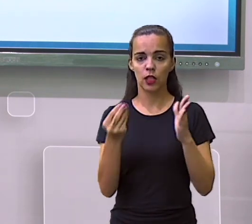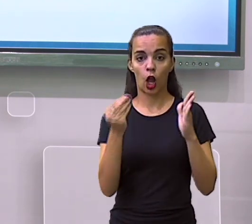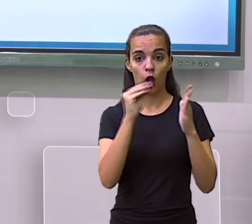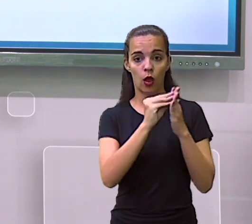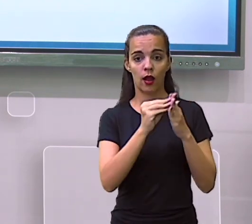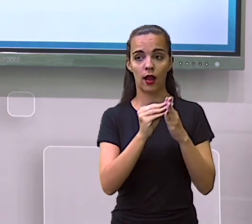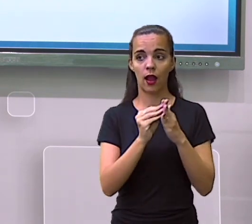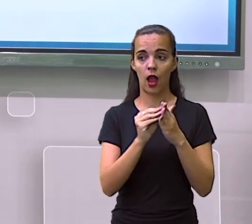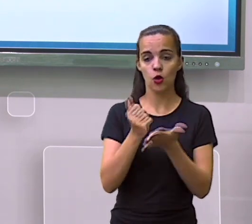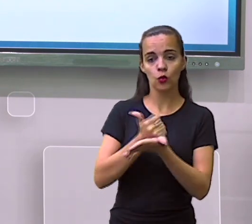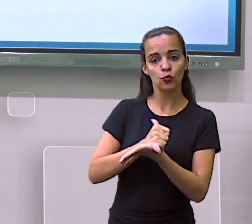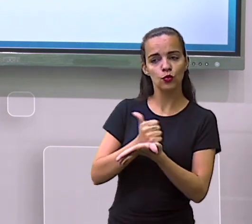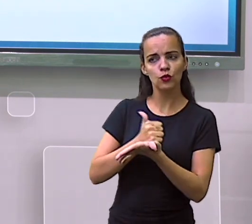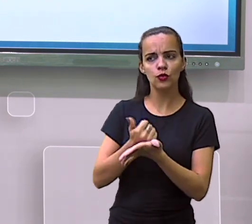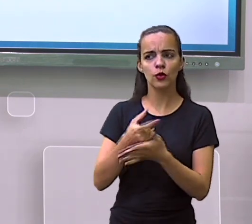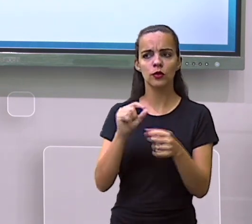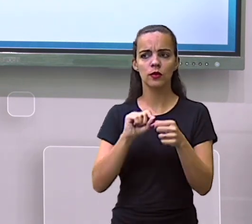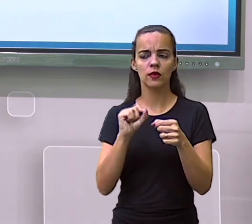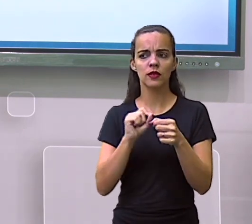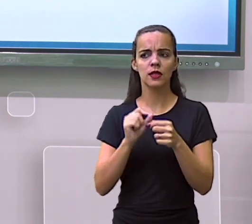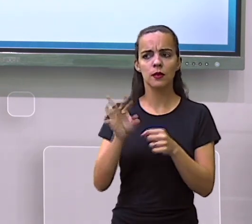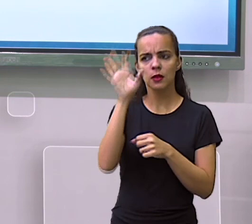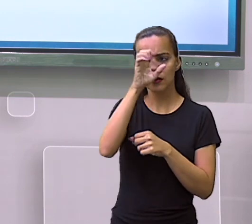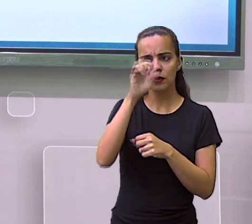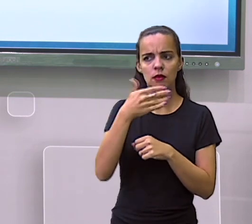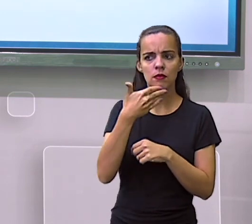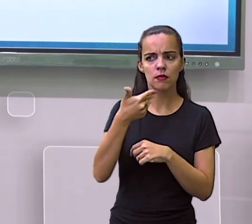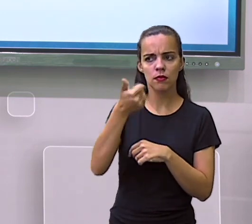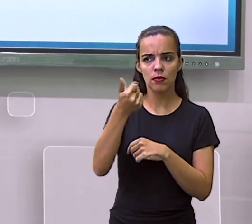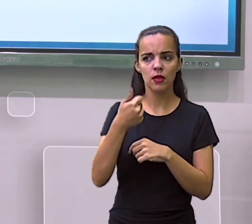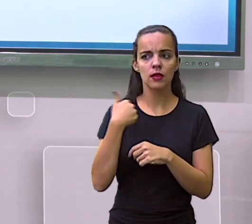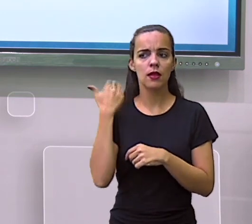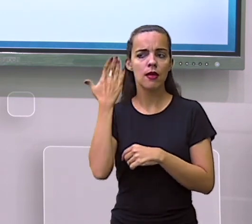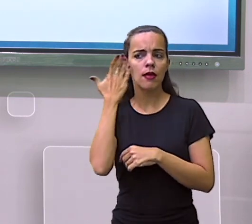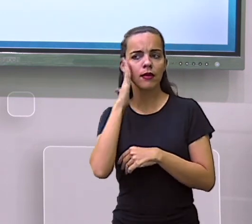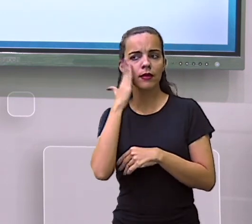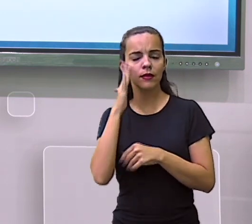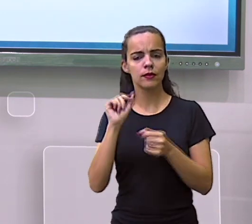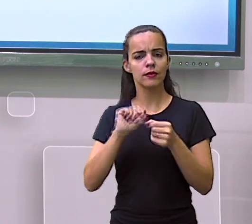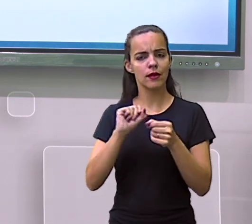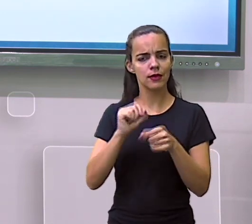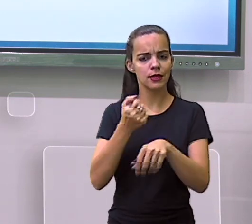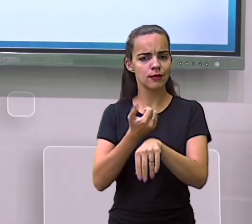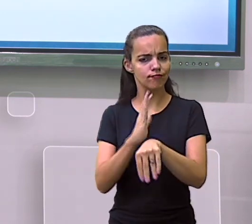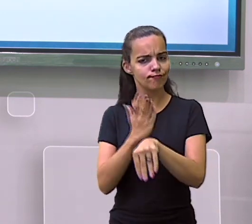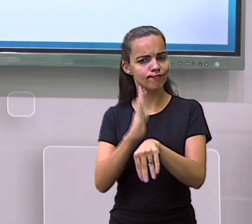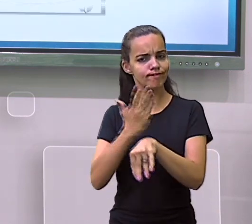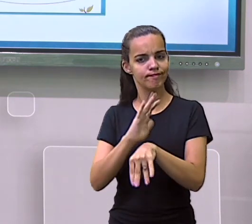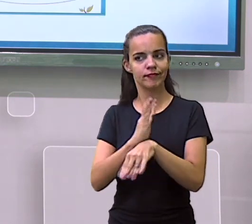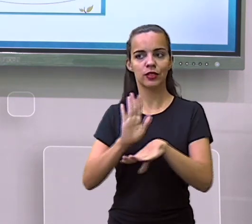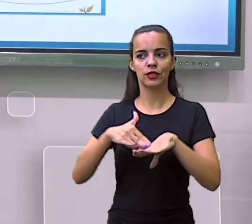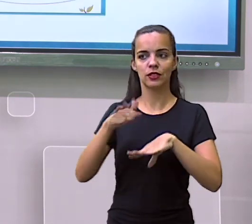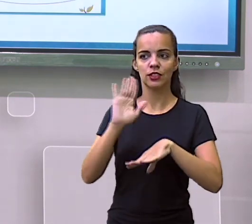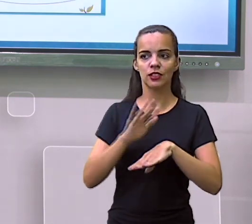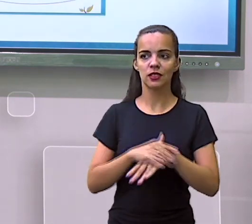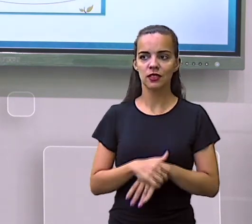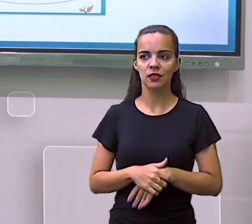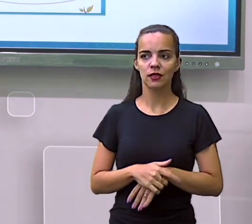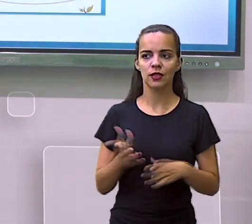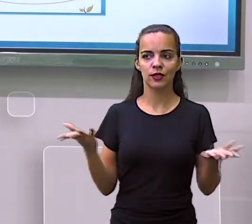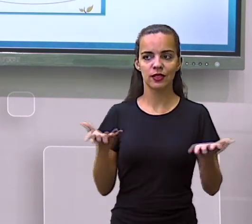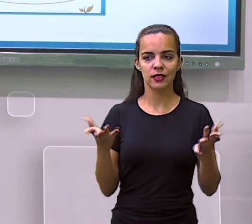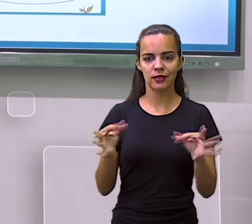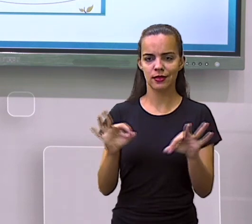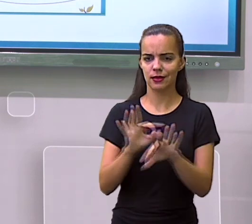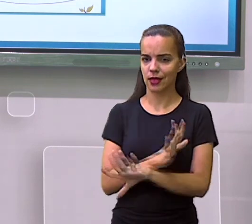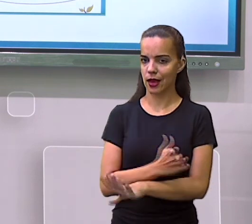e você vai recapitular o que fizemos e vai ainda exercitar um pouco mais. A nossa aula se encerra